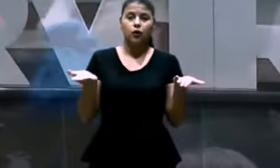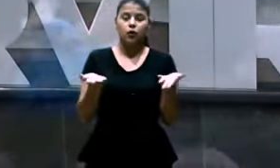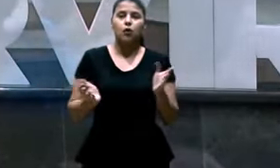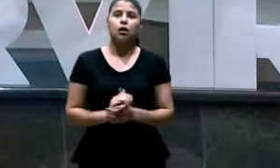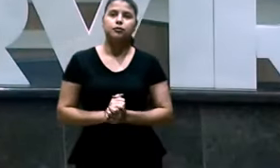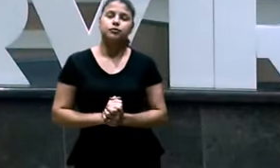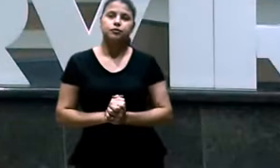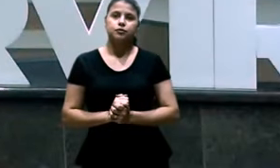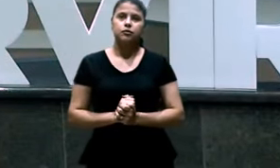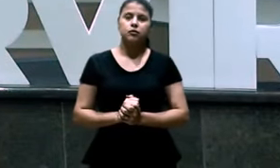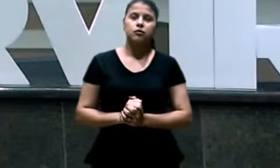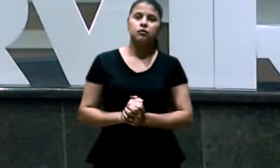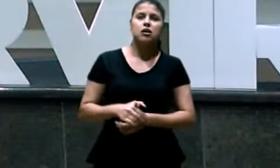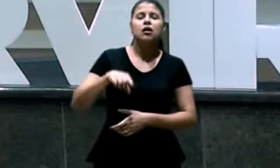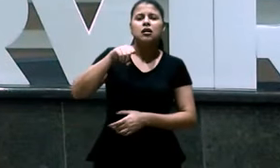fogo.